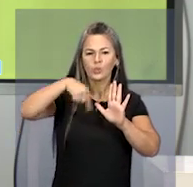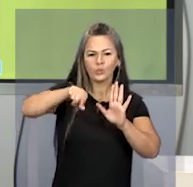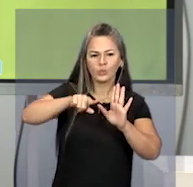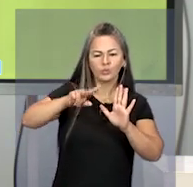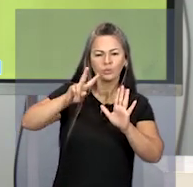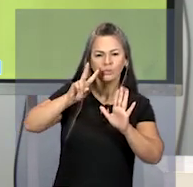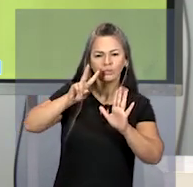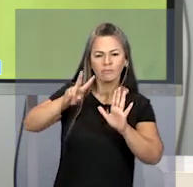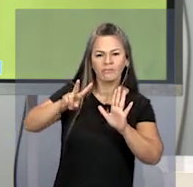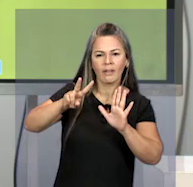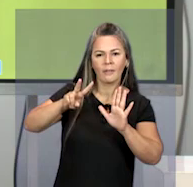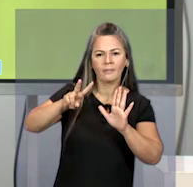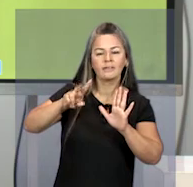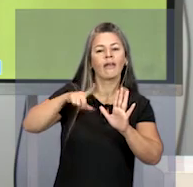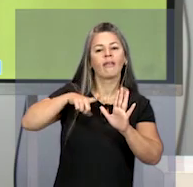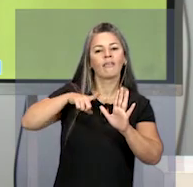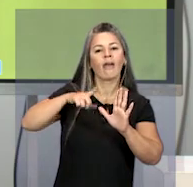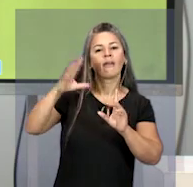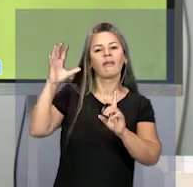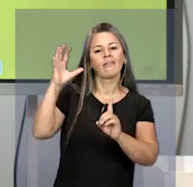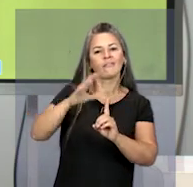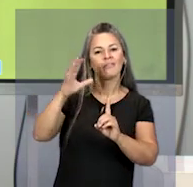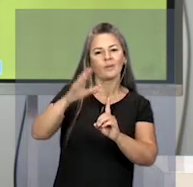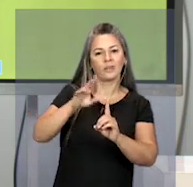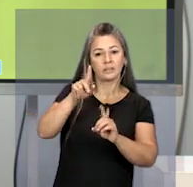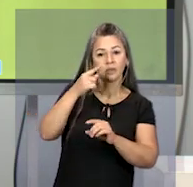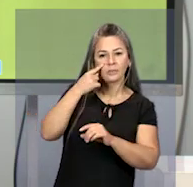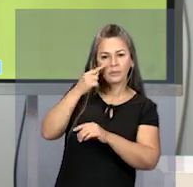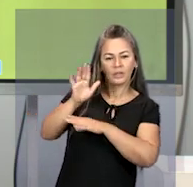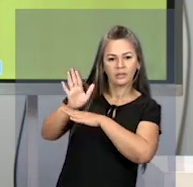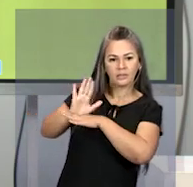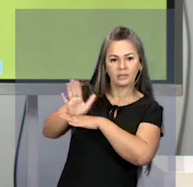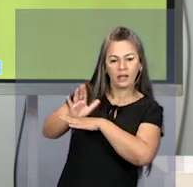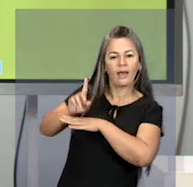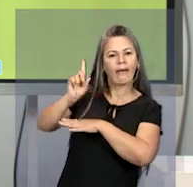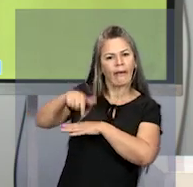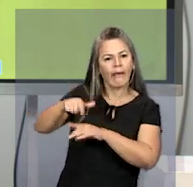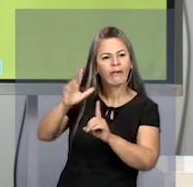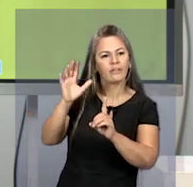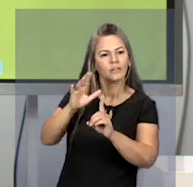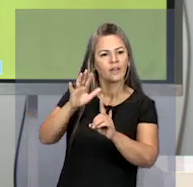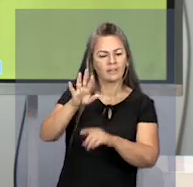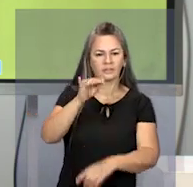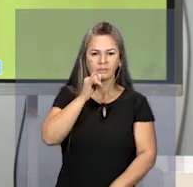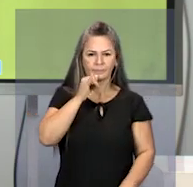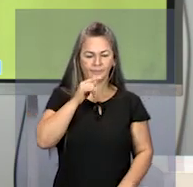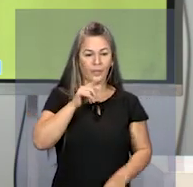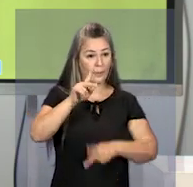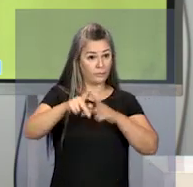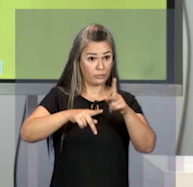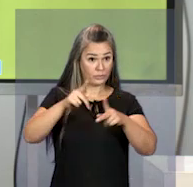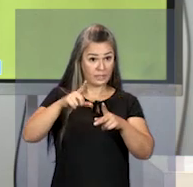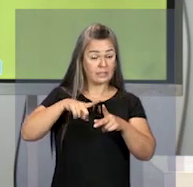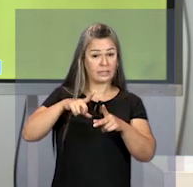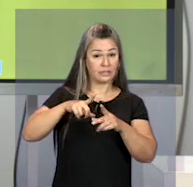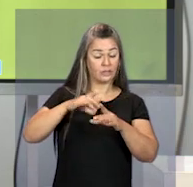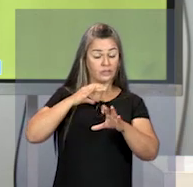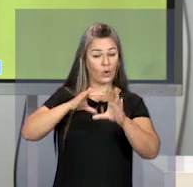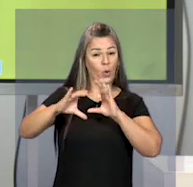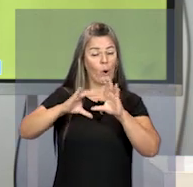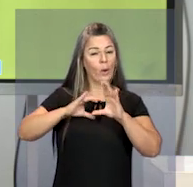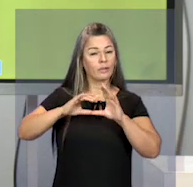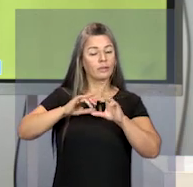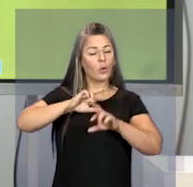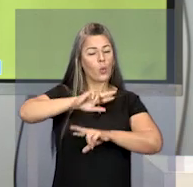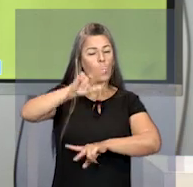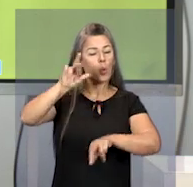uma forma também de influência. Observa só, a popularização dos meios de comunicação após a Segunda Guerra